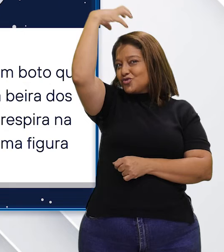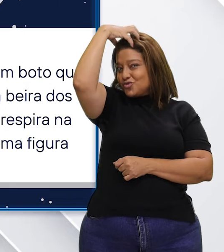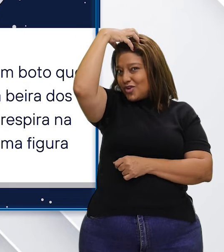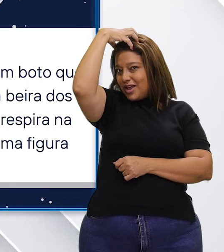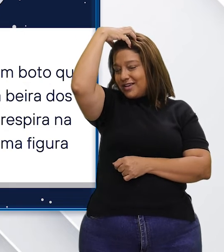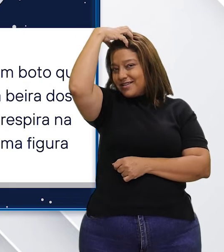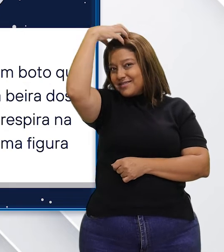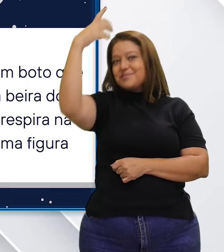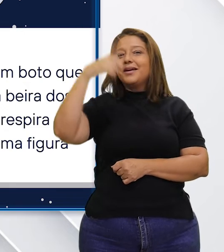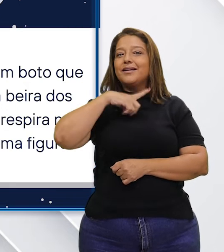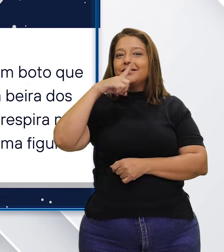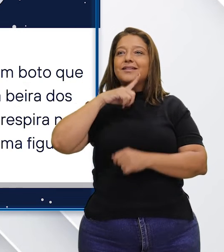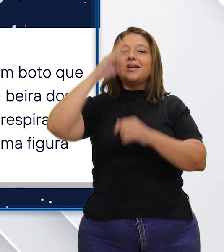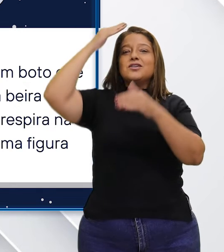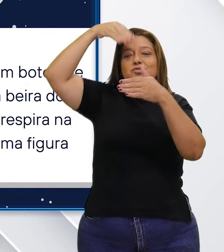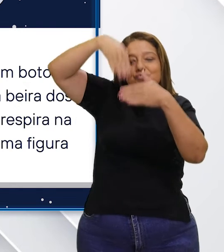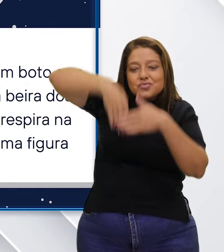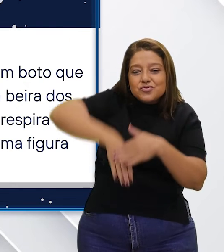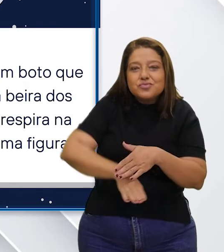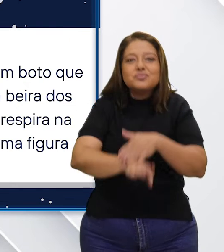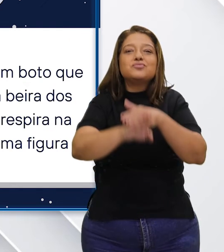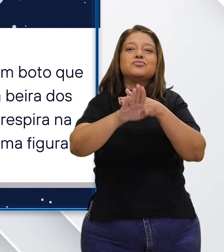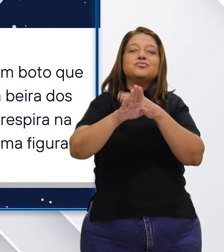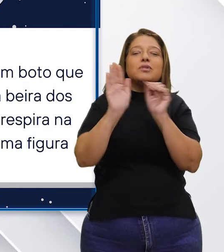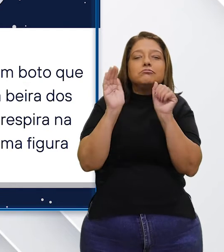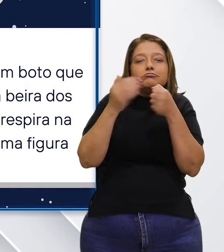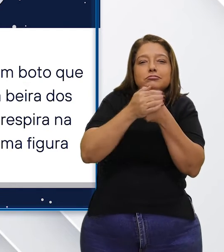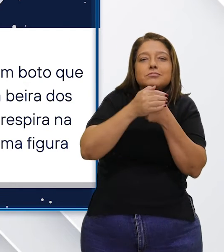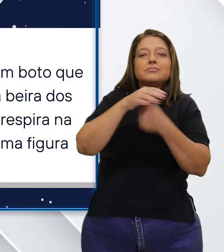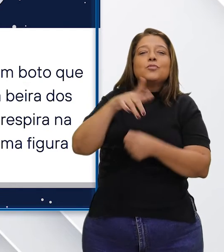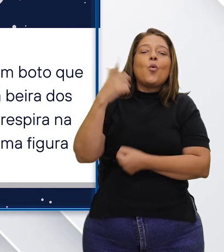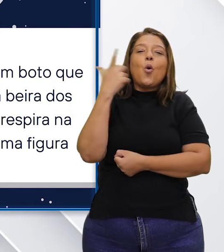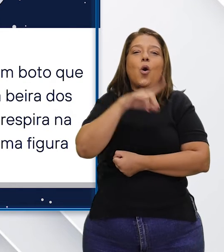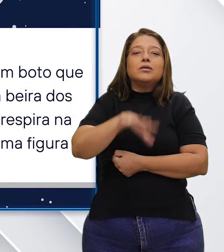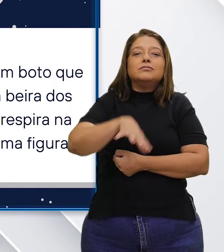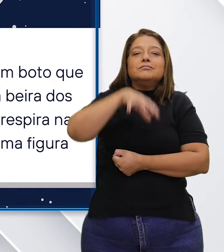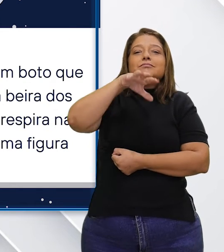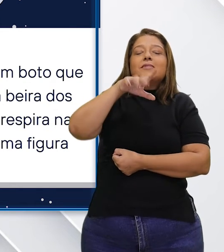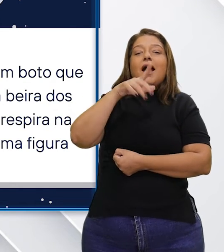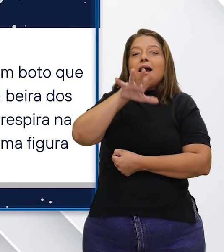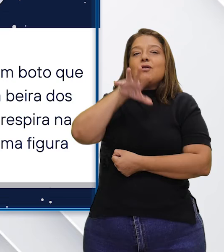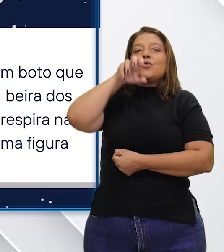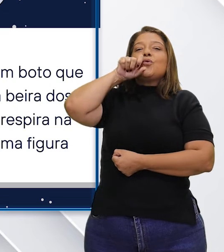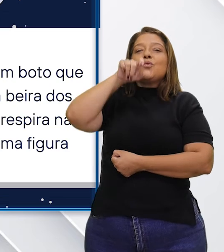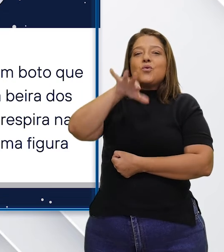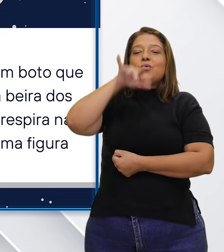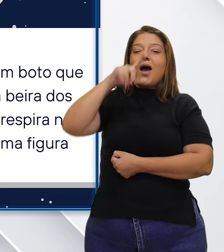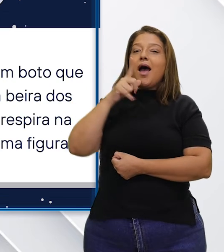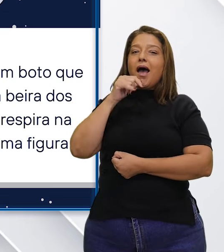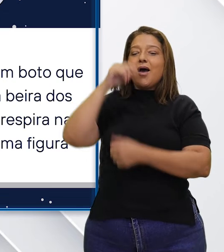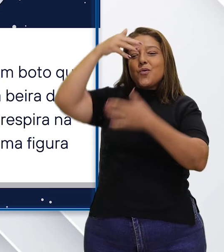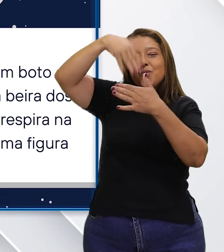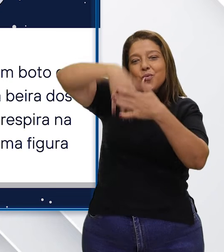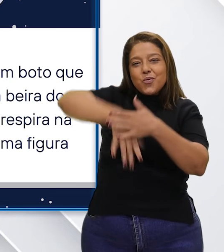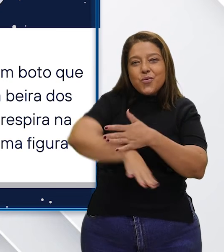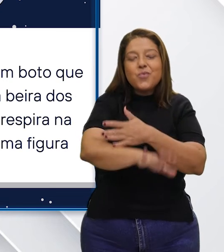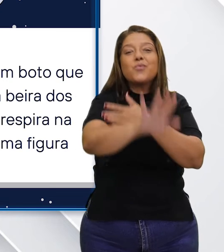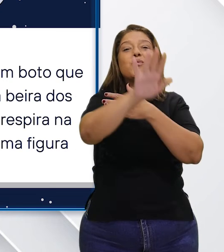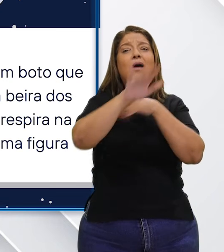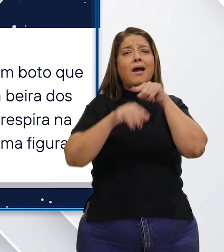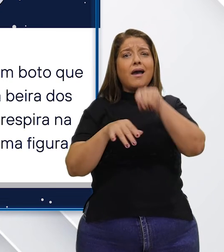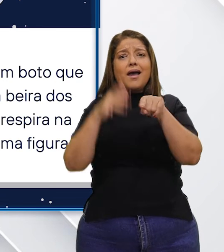o orifício por onde respira na água. Suas aparições enigmáticas